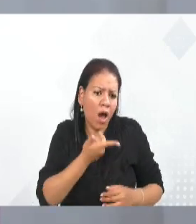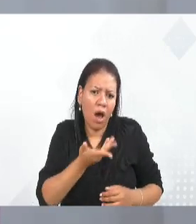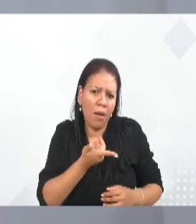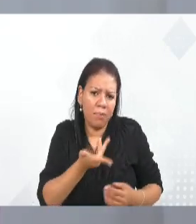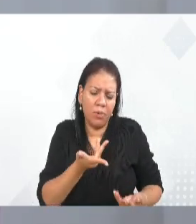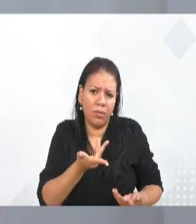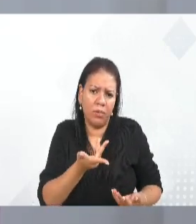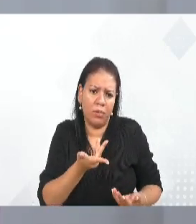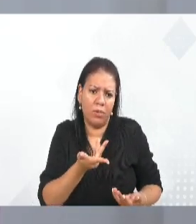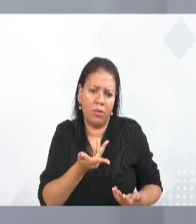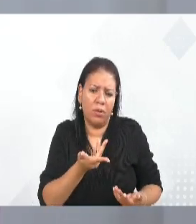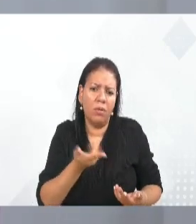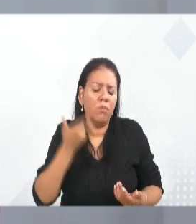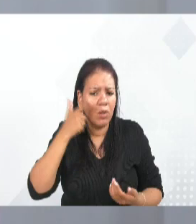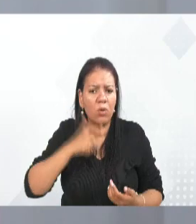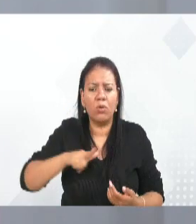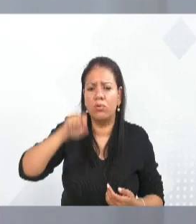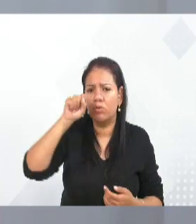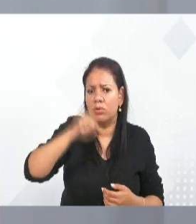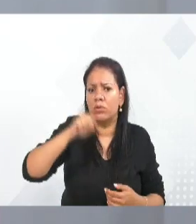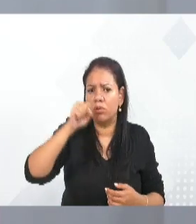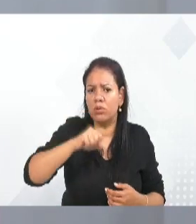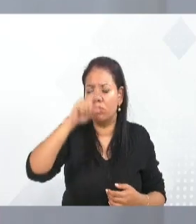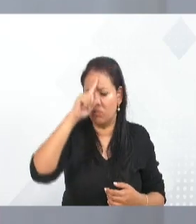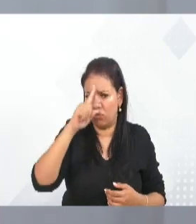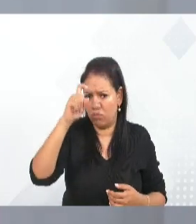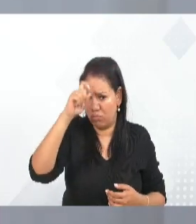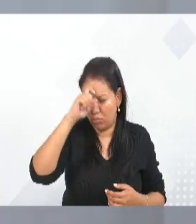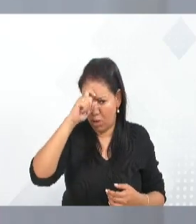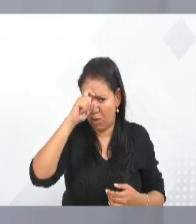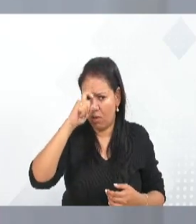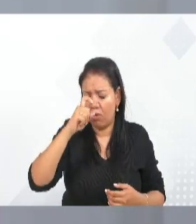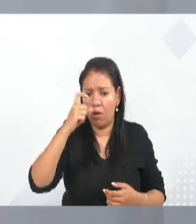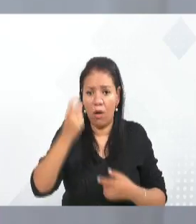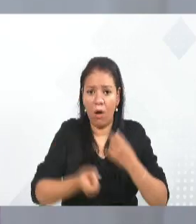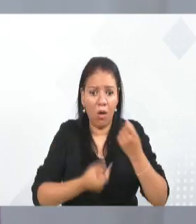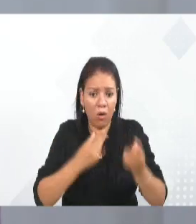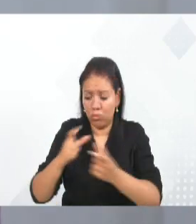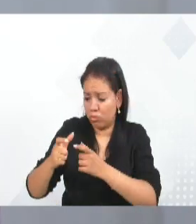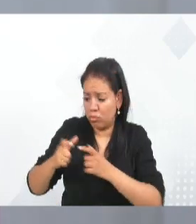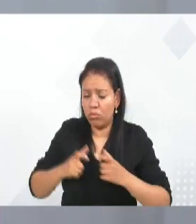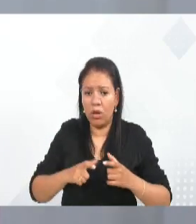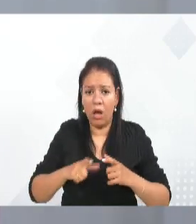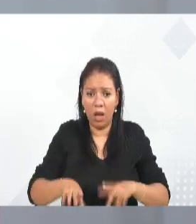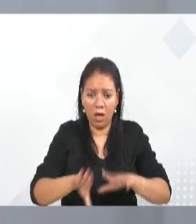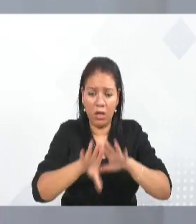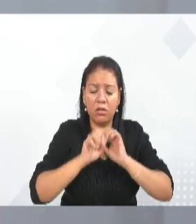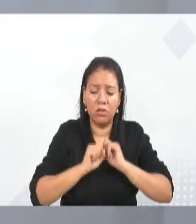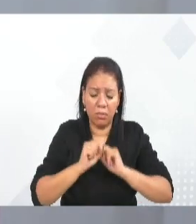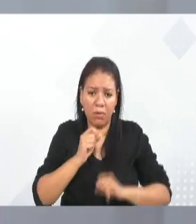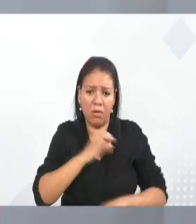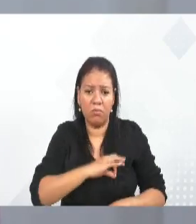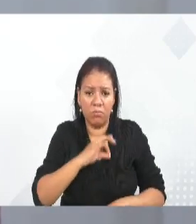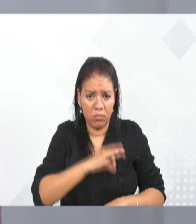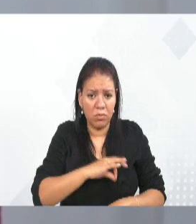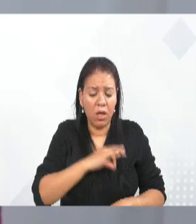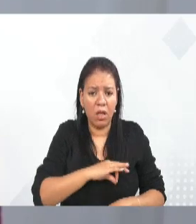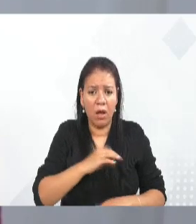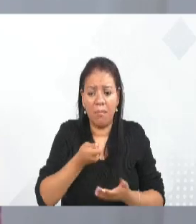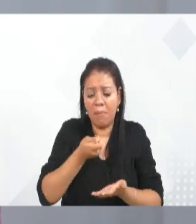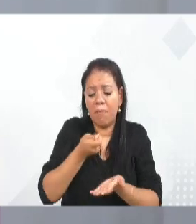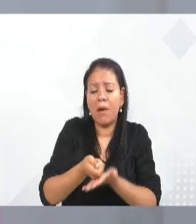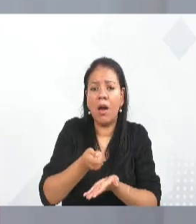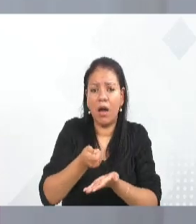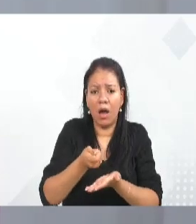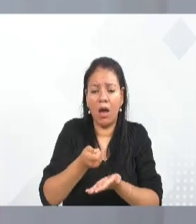convênio para que possa sim os nossos hospitais e aqui algumas entidades já receberam esse recursos para que possa fazer o pagamento